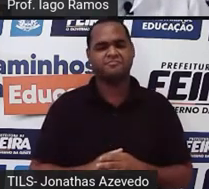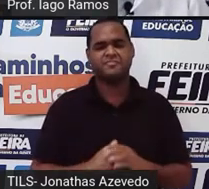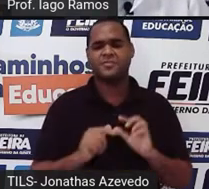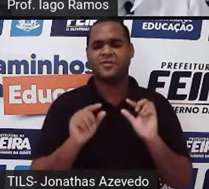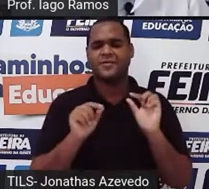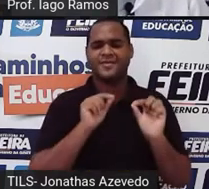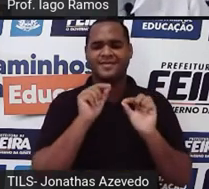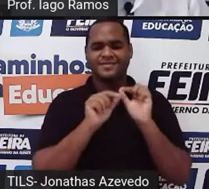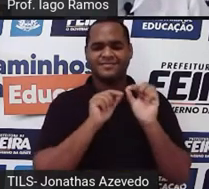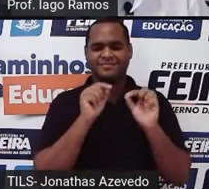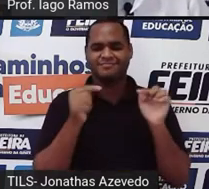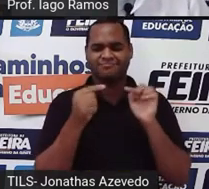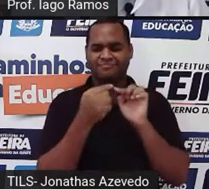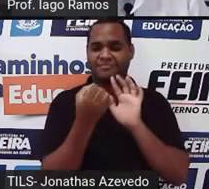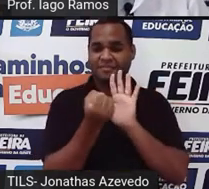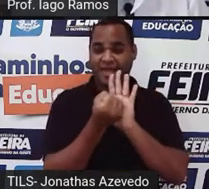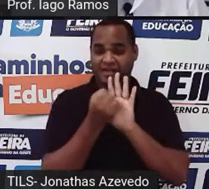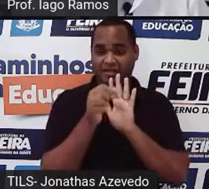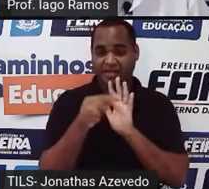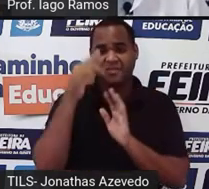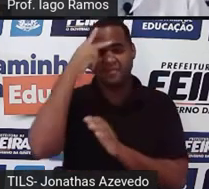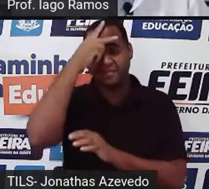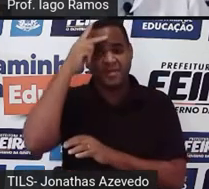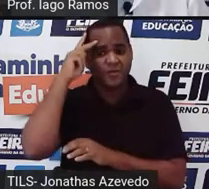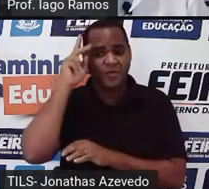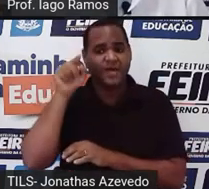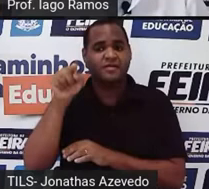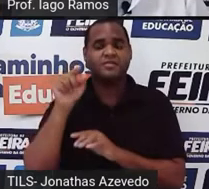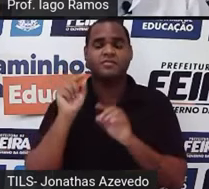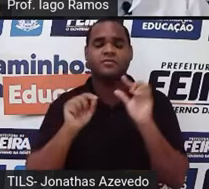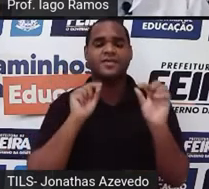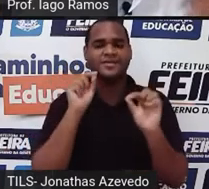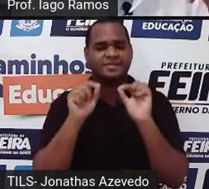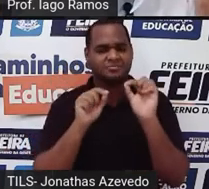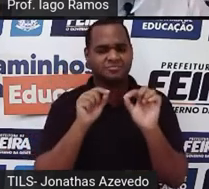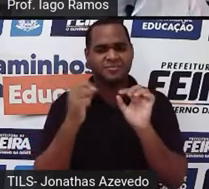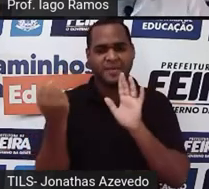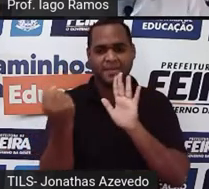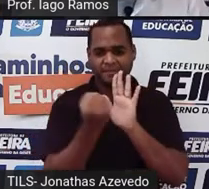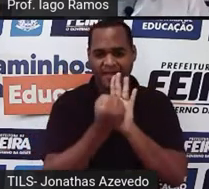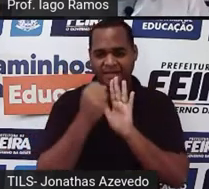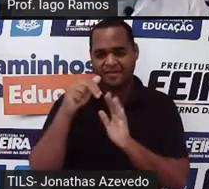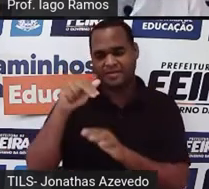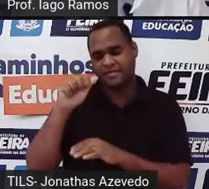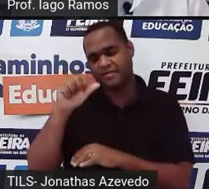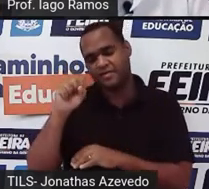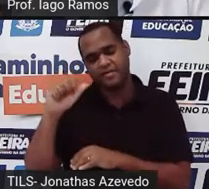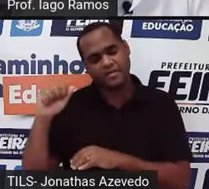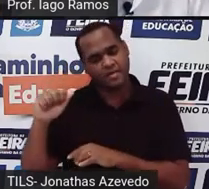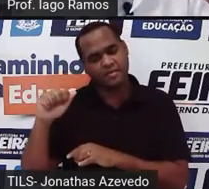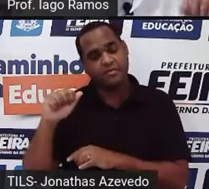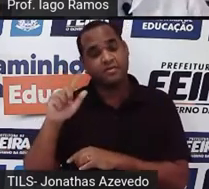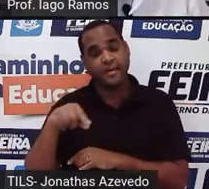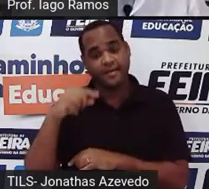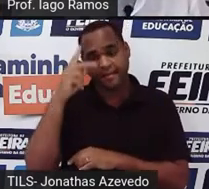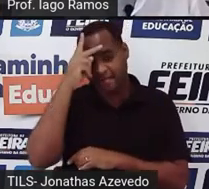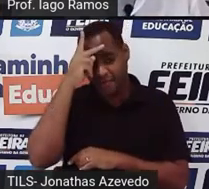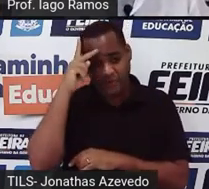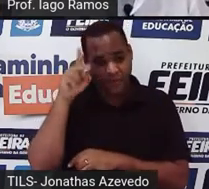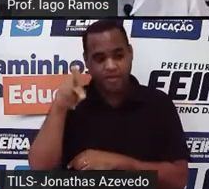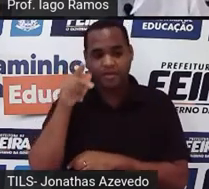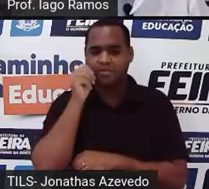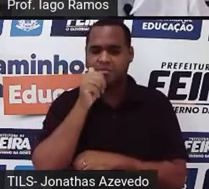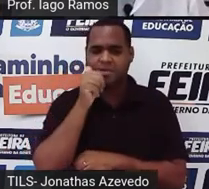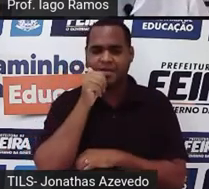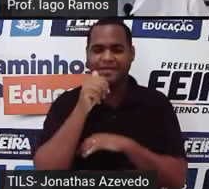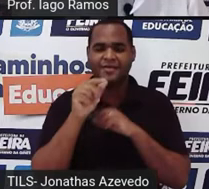ver a logomarca com essa pessoa, né? O que é que tem a ver a logomarca da NASA com essa mulher